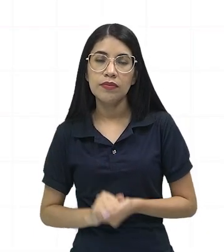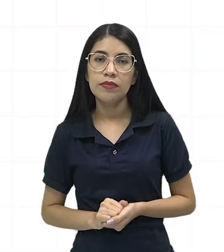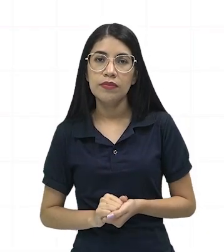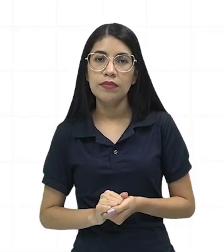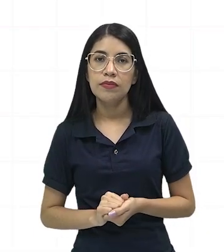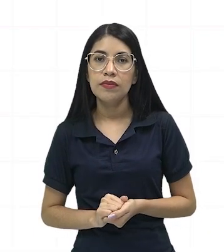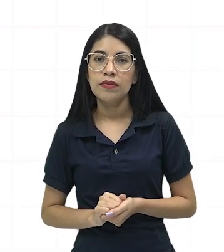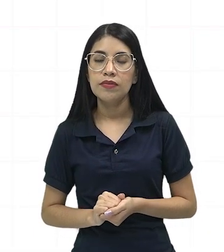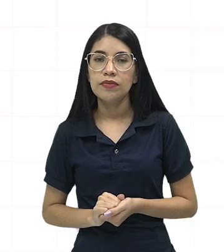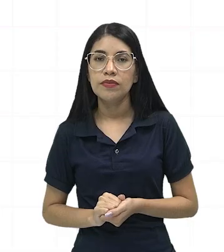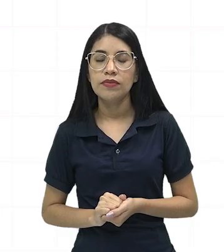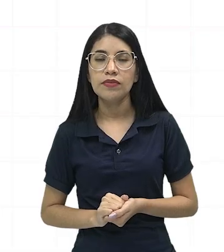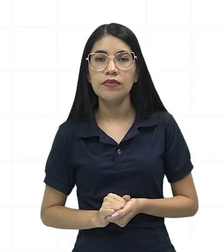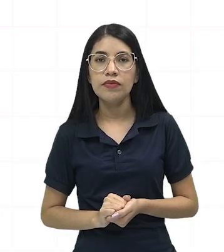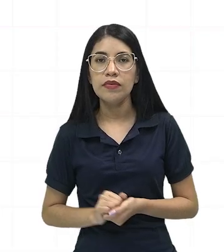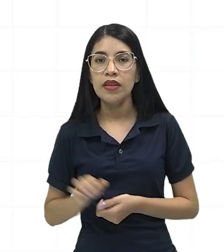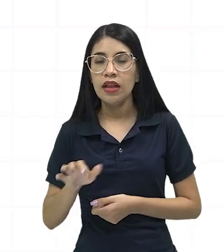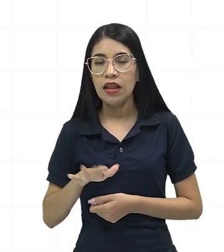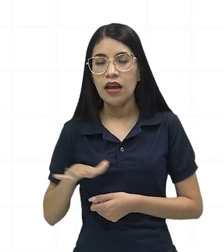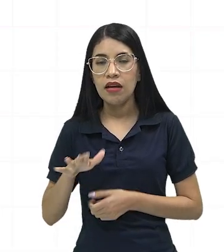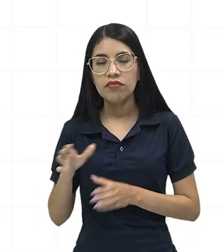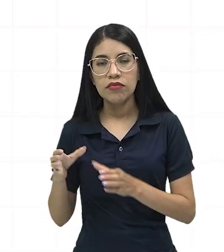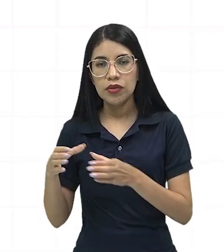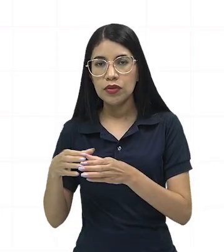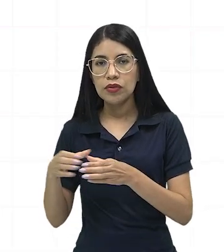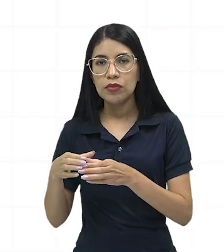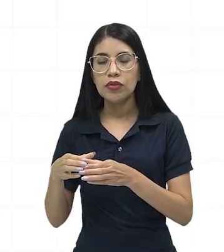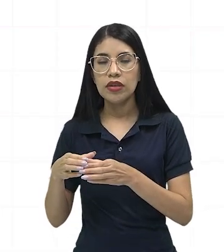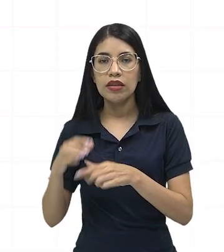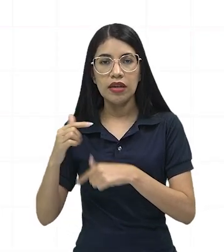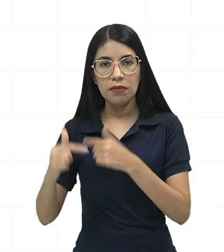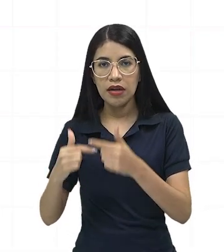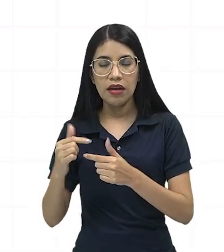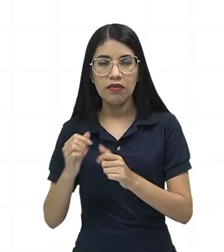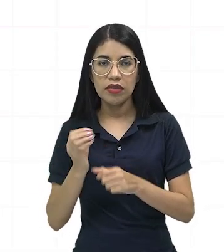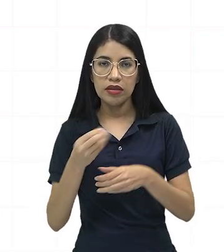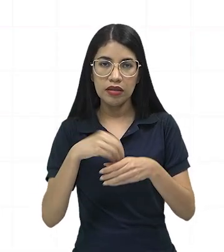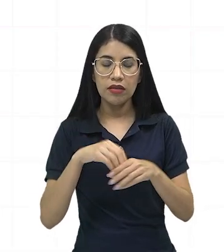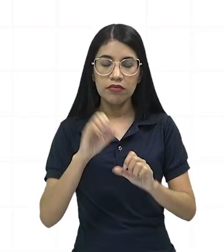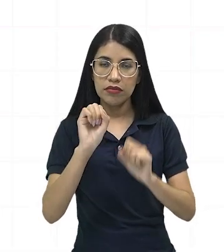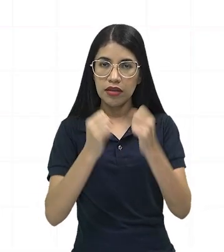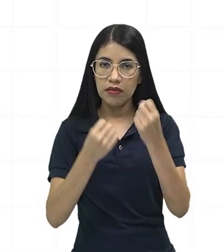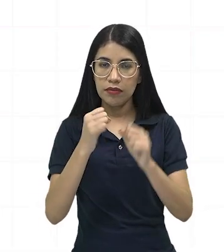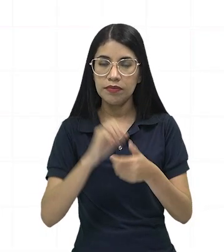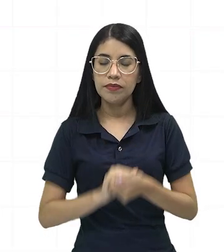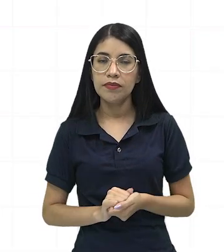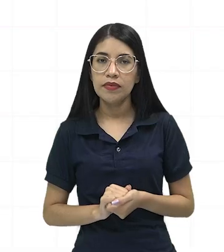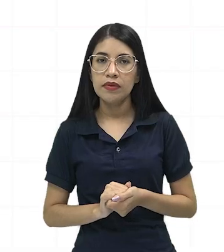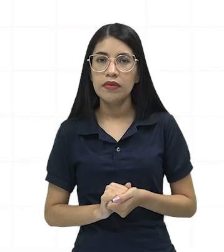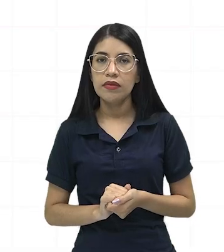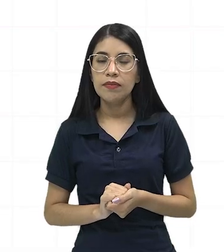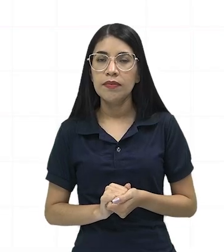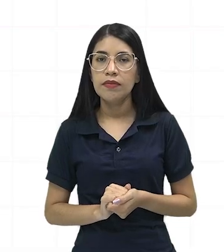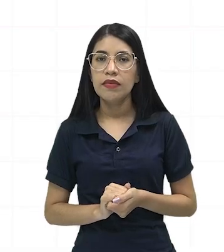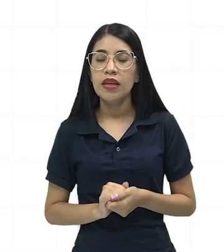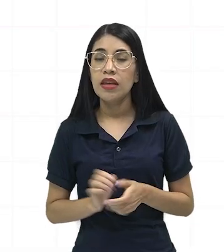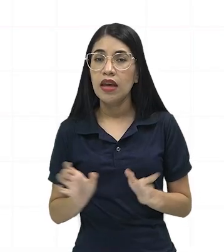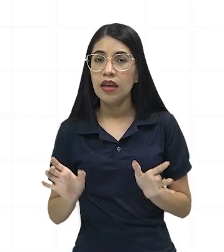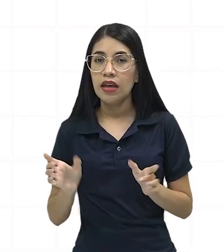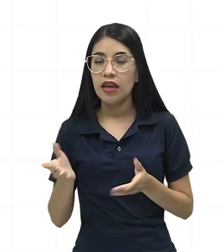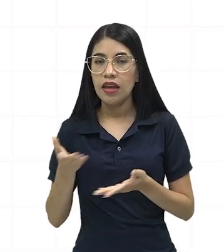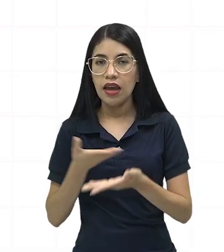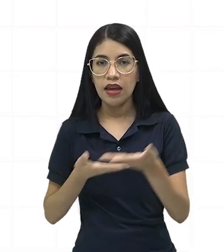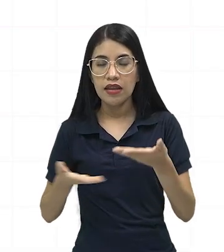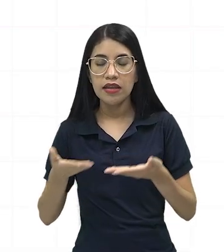o proletariado, os operários das fábricas. E nessa relação, a gente consegue enxergar,